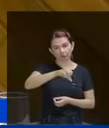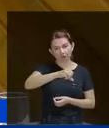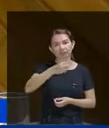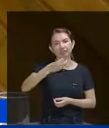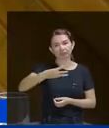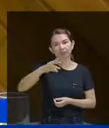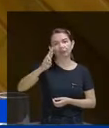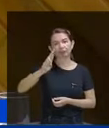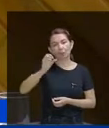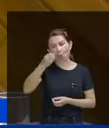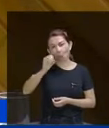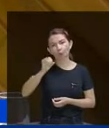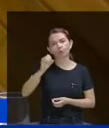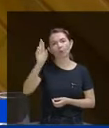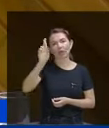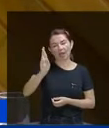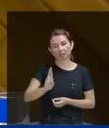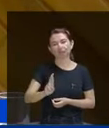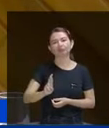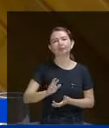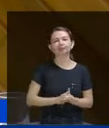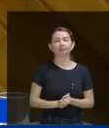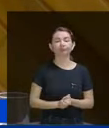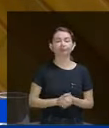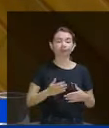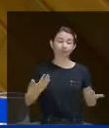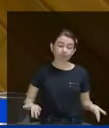91.938. A simples análise de tais